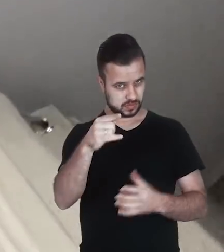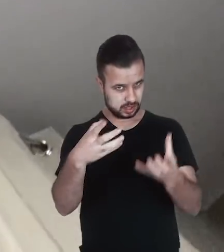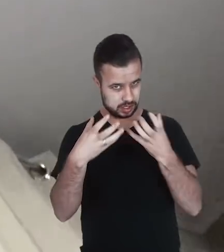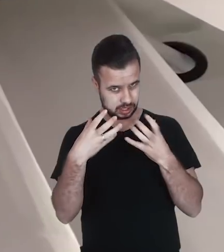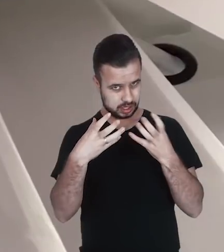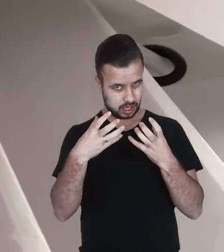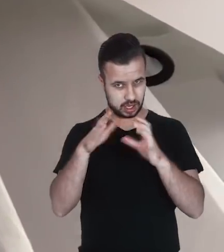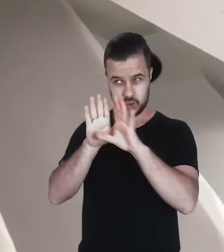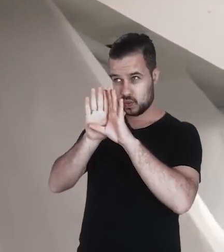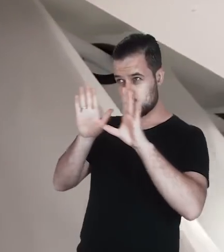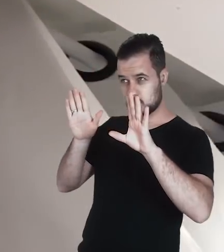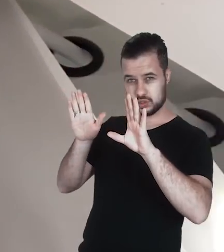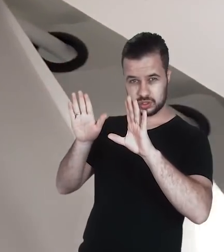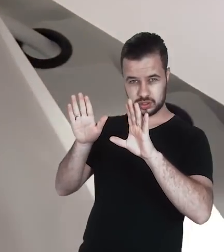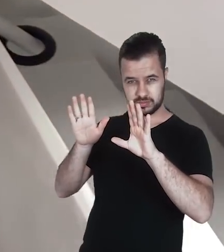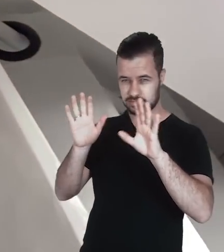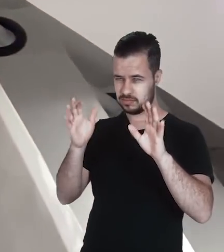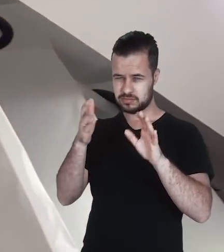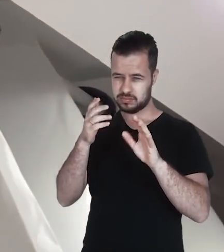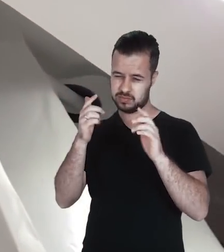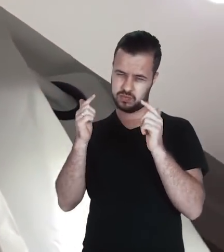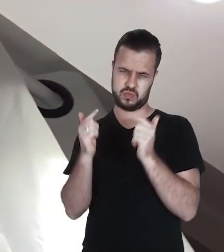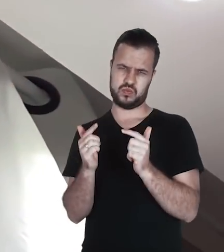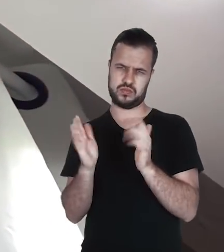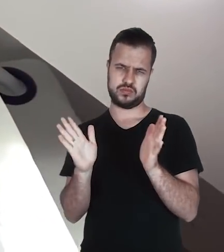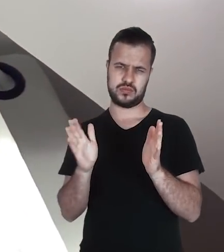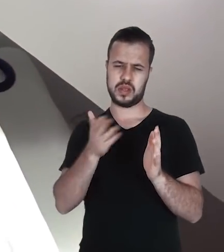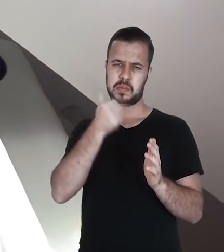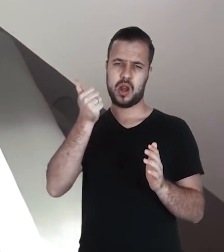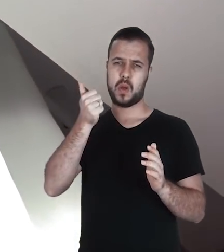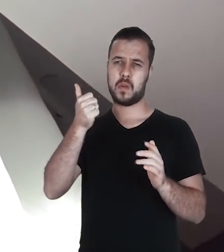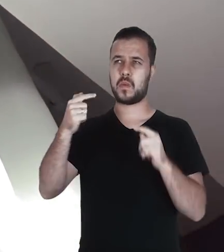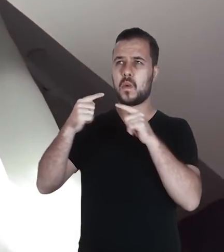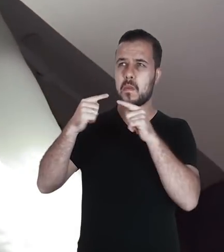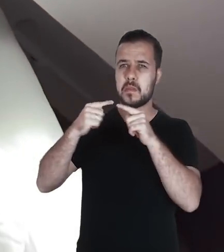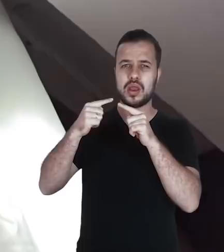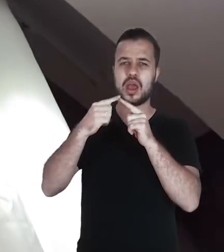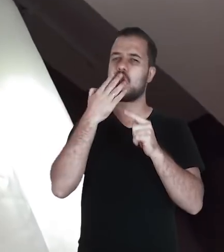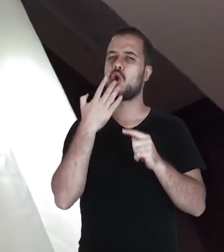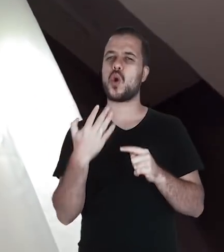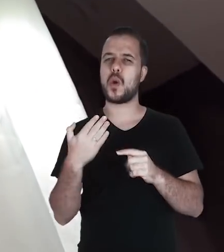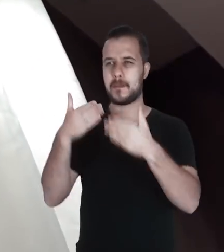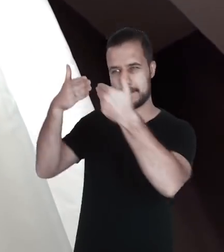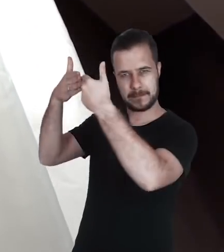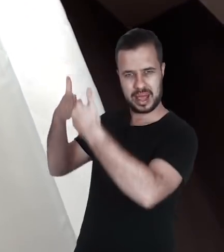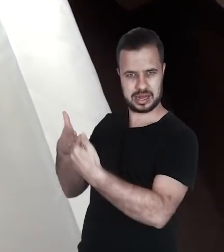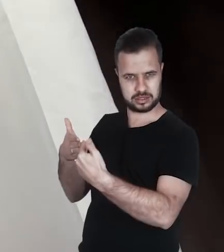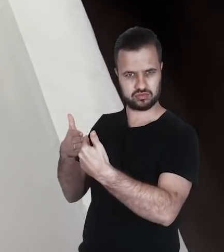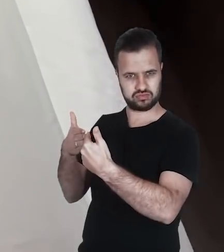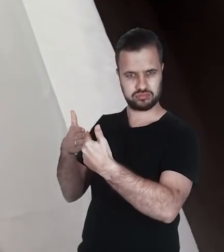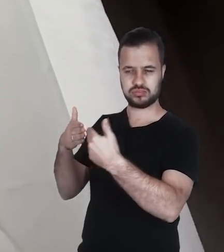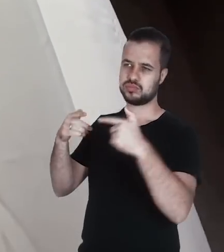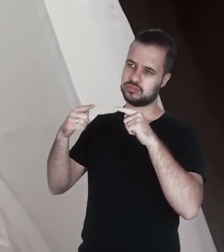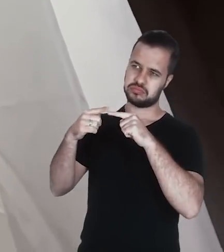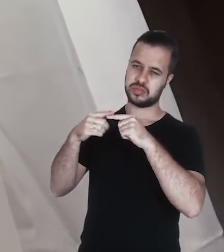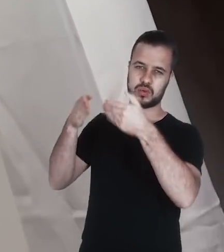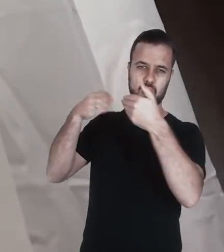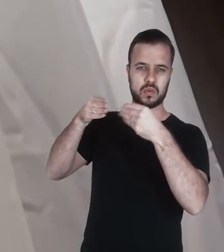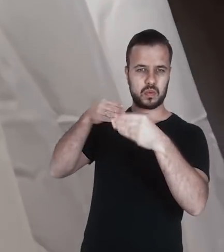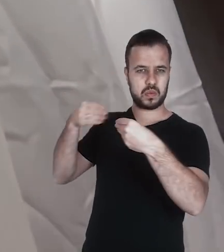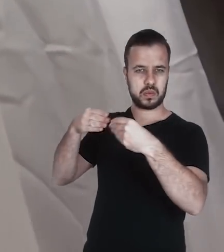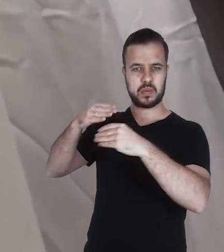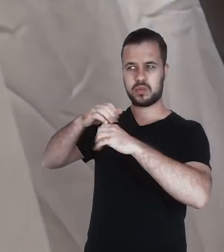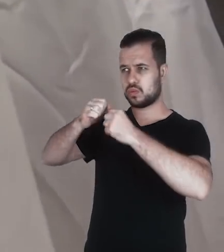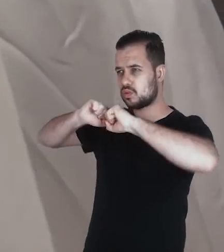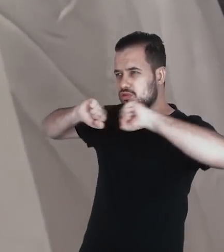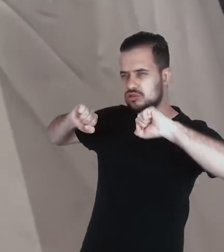cortina passe despercebido, a melhor opção é escolher a mesma cor da parede. Então você faz aí essa dupla: cor da parede, cor da cortina,